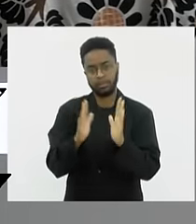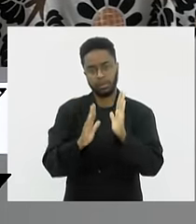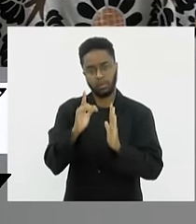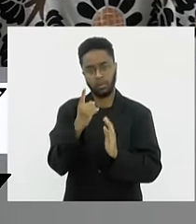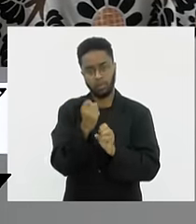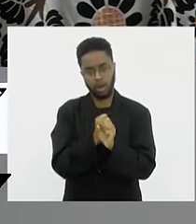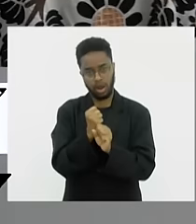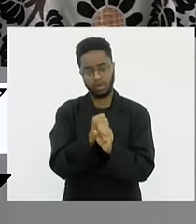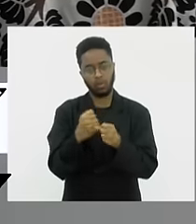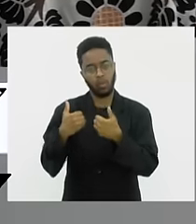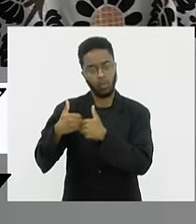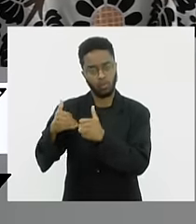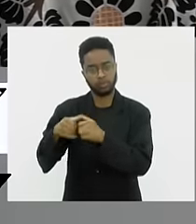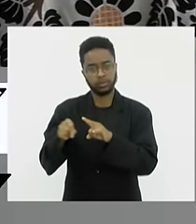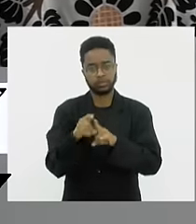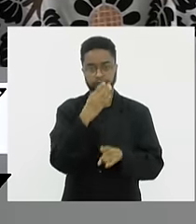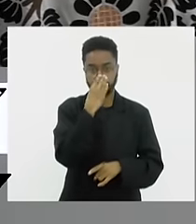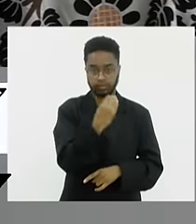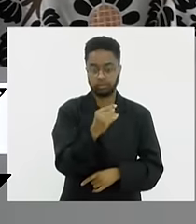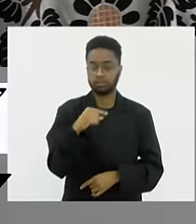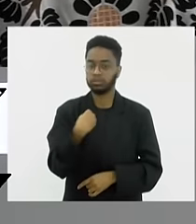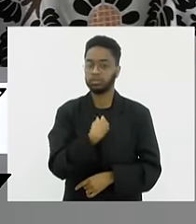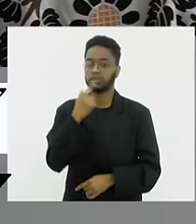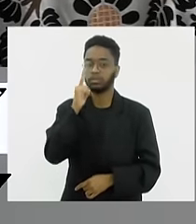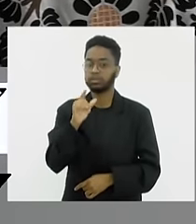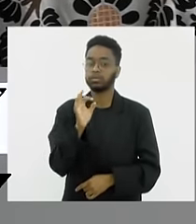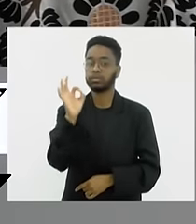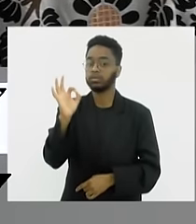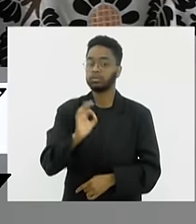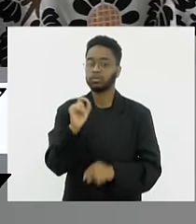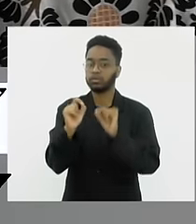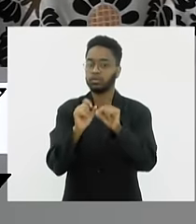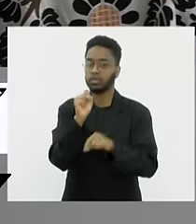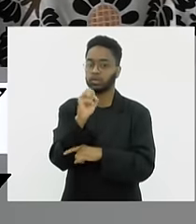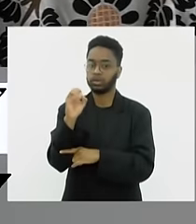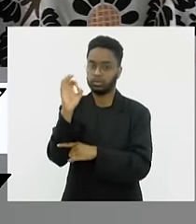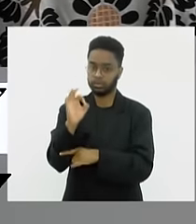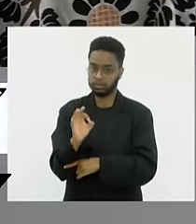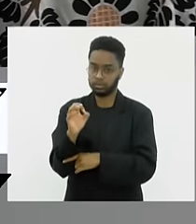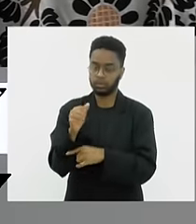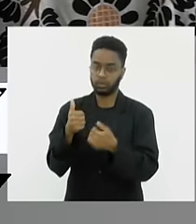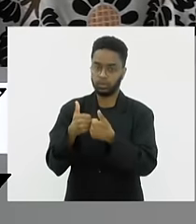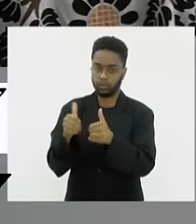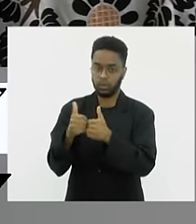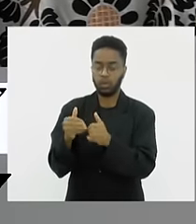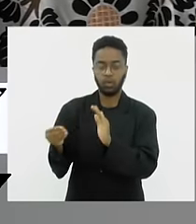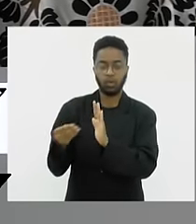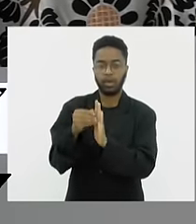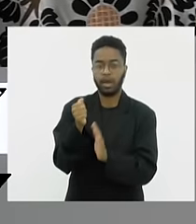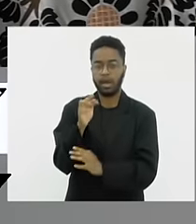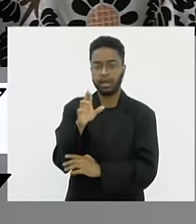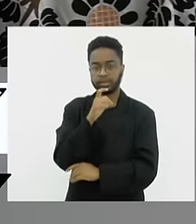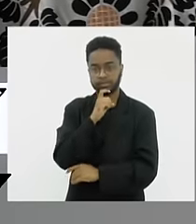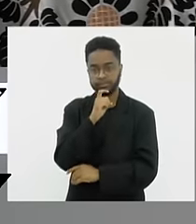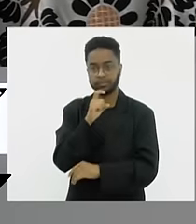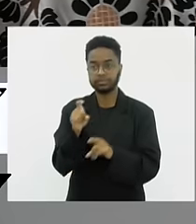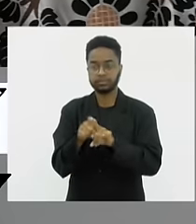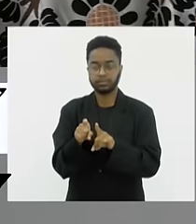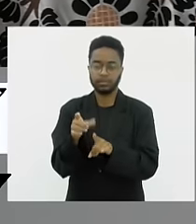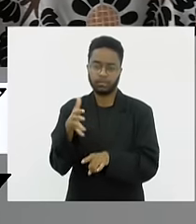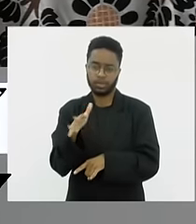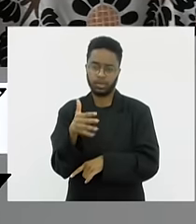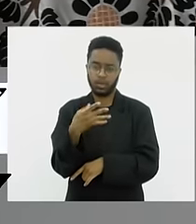van. Conseguimos atingir o percentual de mais de 80% nos ônibus com ar-condicionado. Quando nós chegamos, era em torno